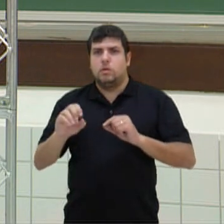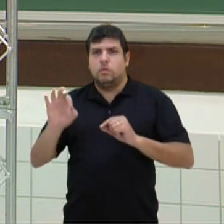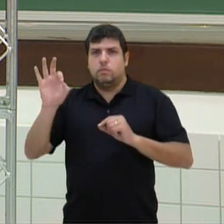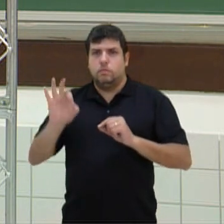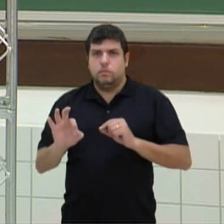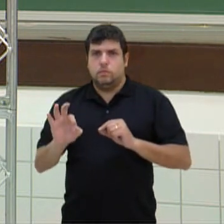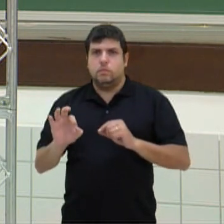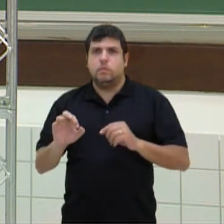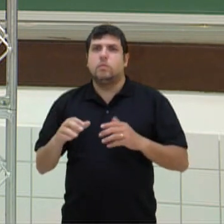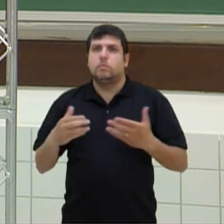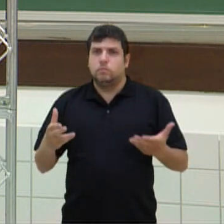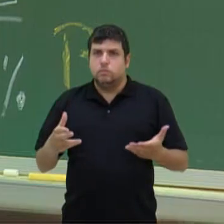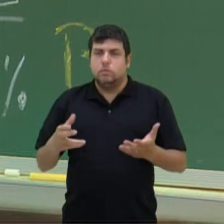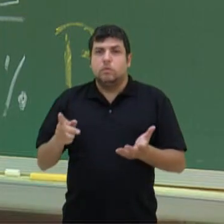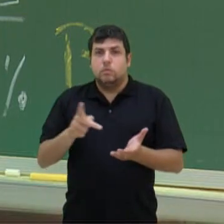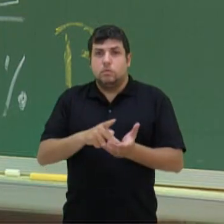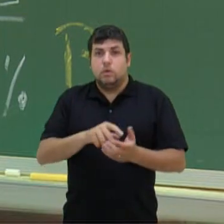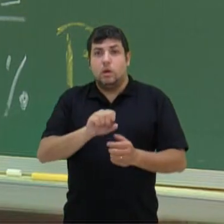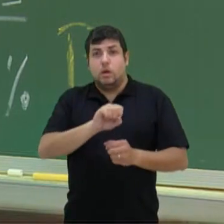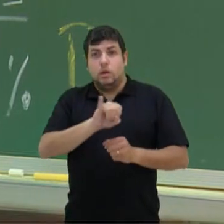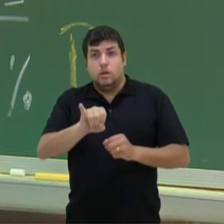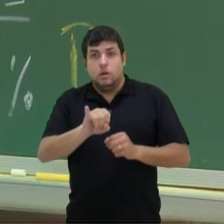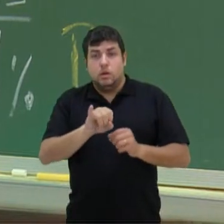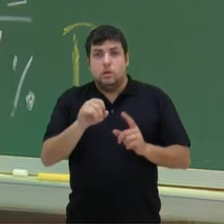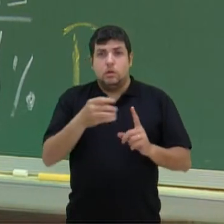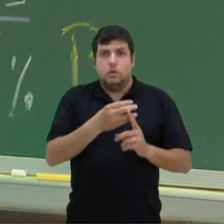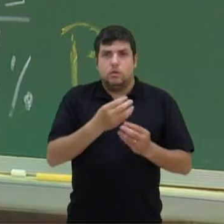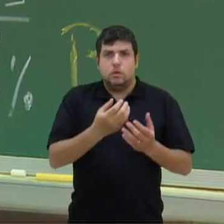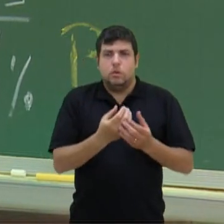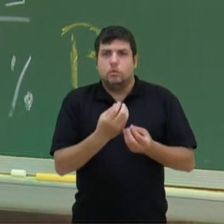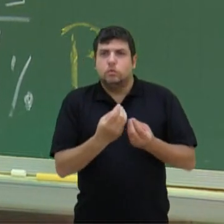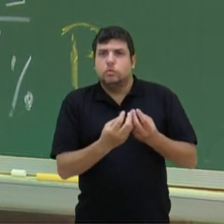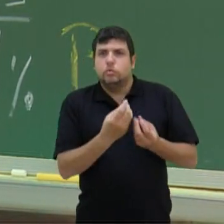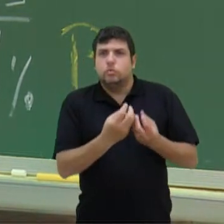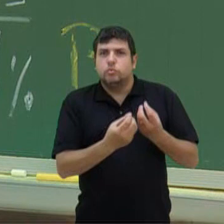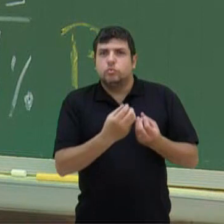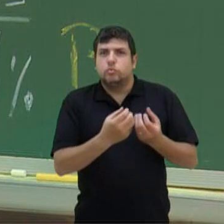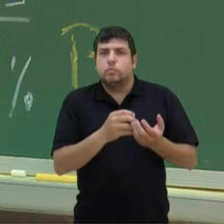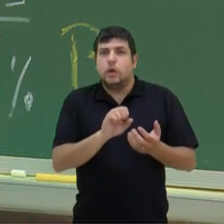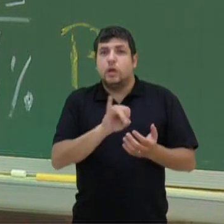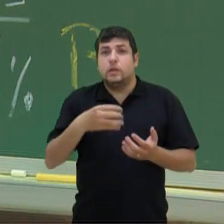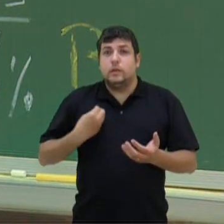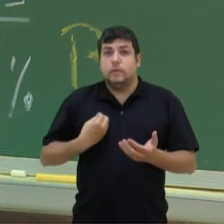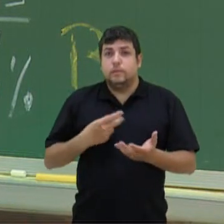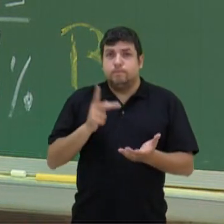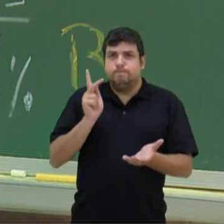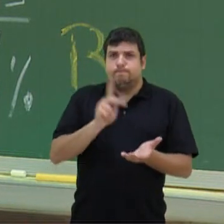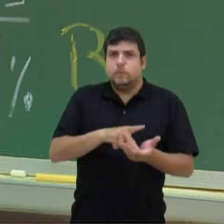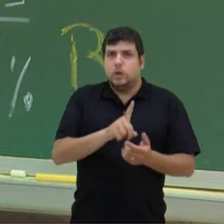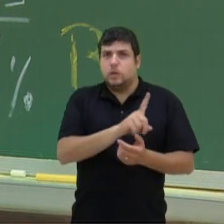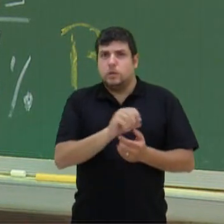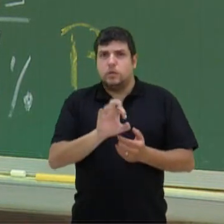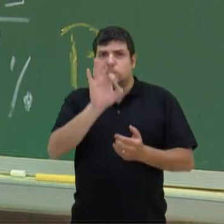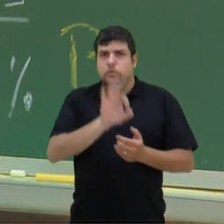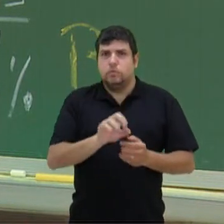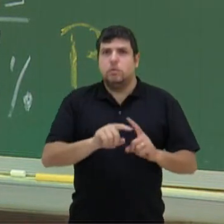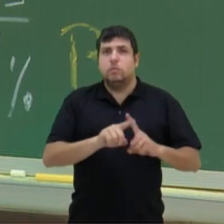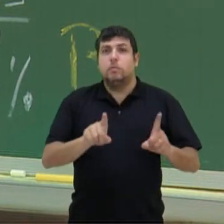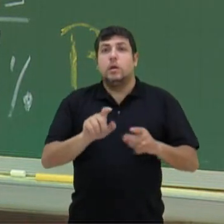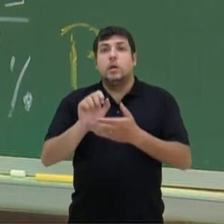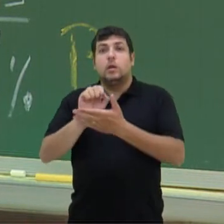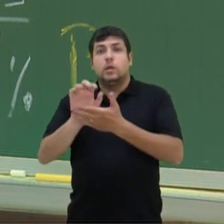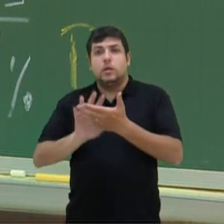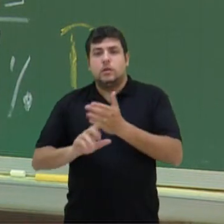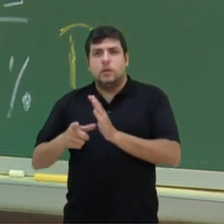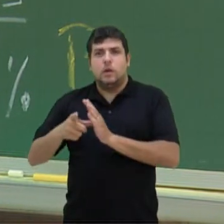deveria ter se obtido se na vida real as coisas fossem 100%. Mas o nosso exercício, a gente fez a